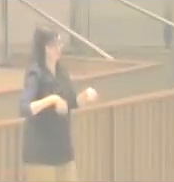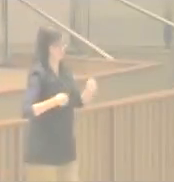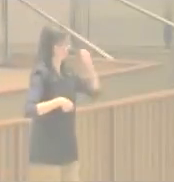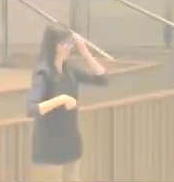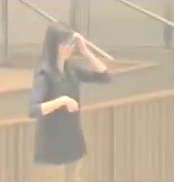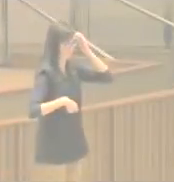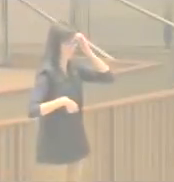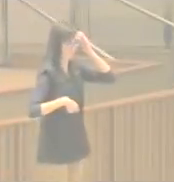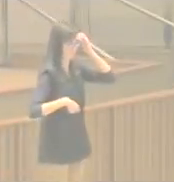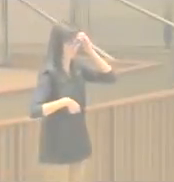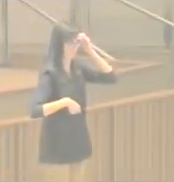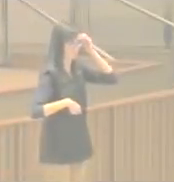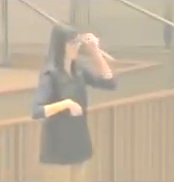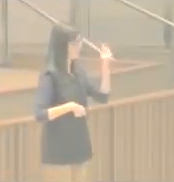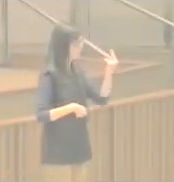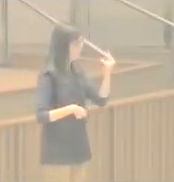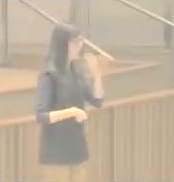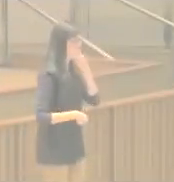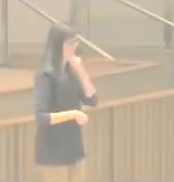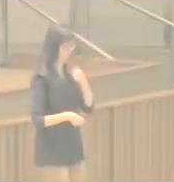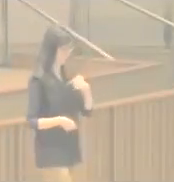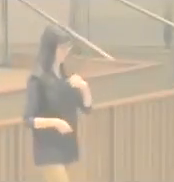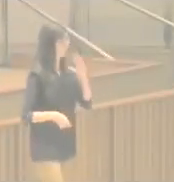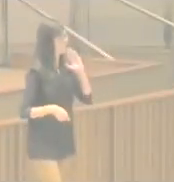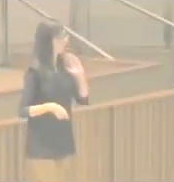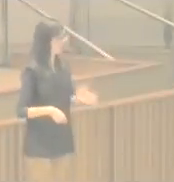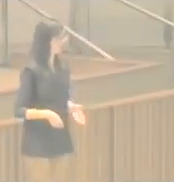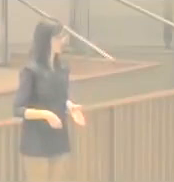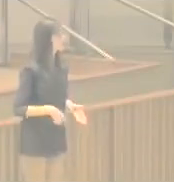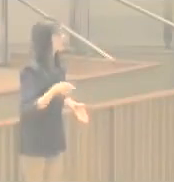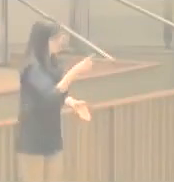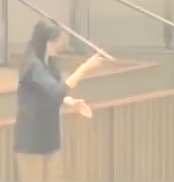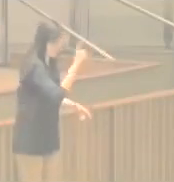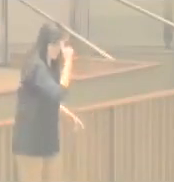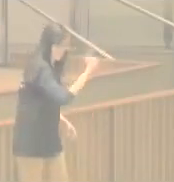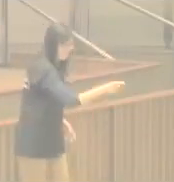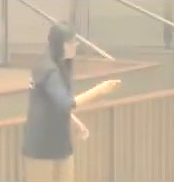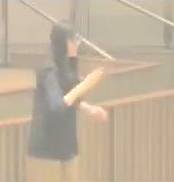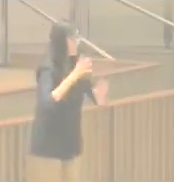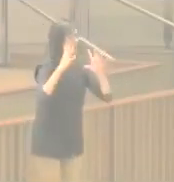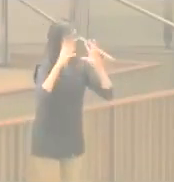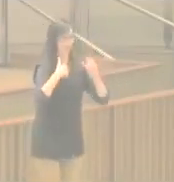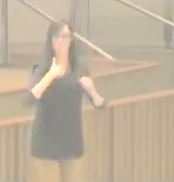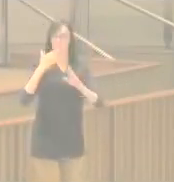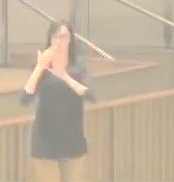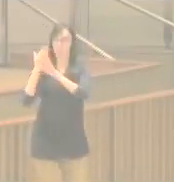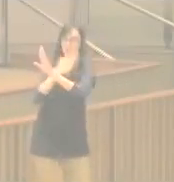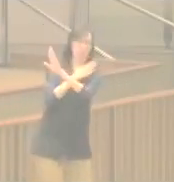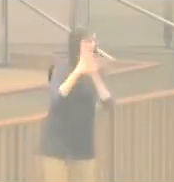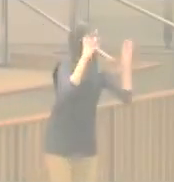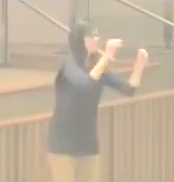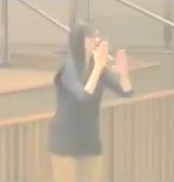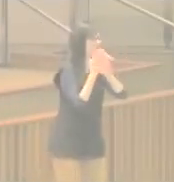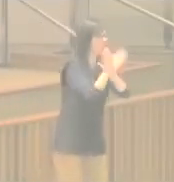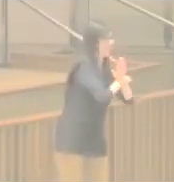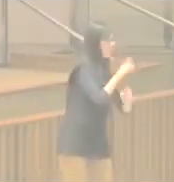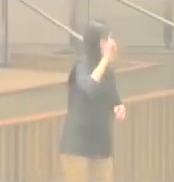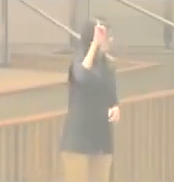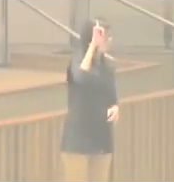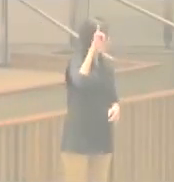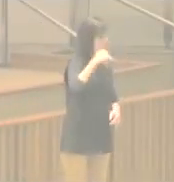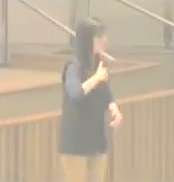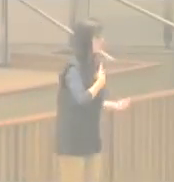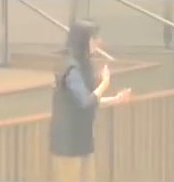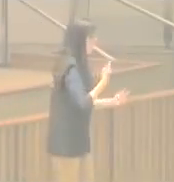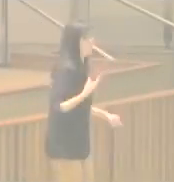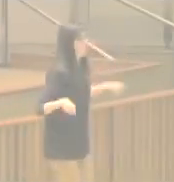Assim como esse homem tinha conduzido a muitos para longe do Senhor, era tempo dele trabalhar para que o